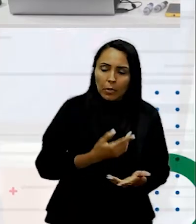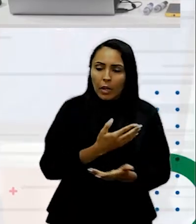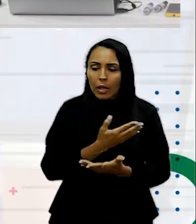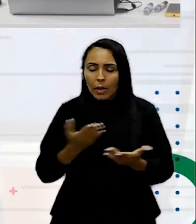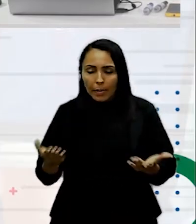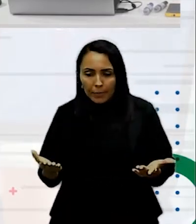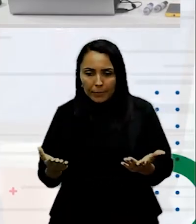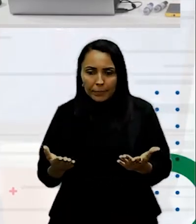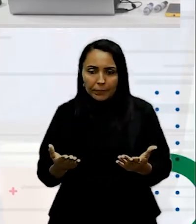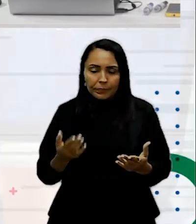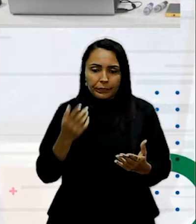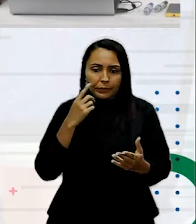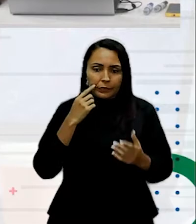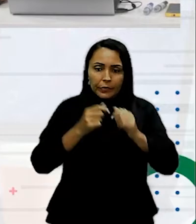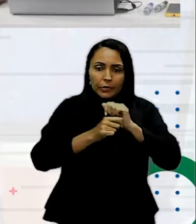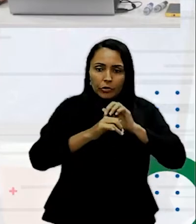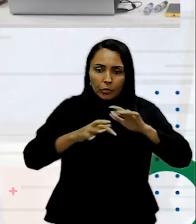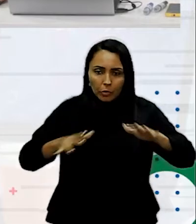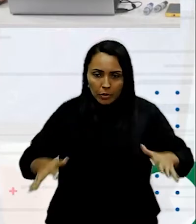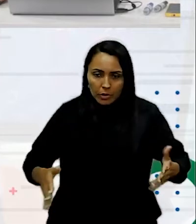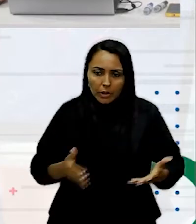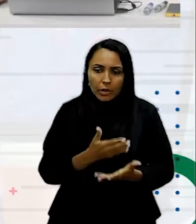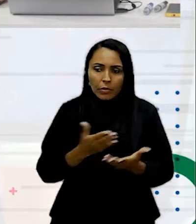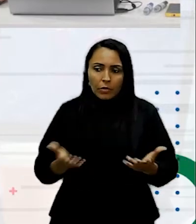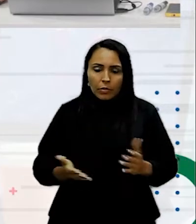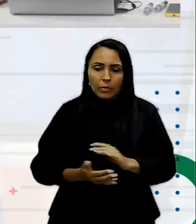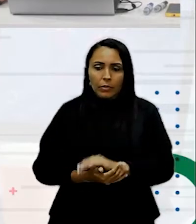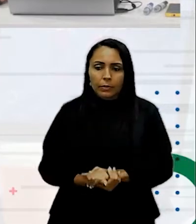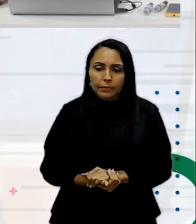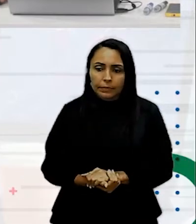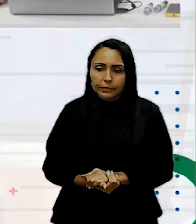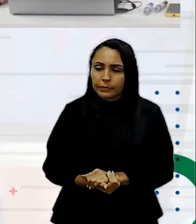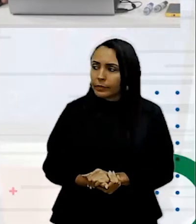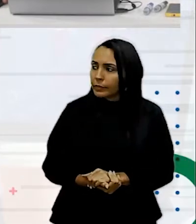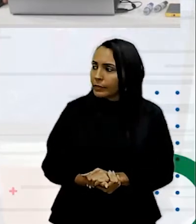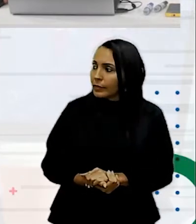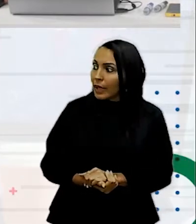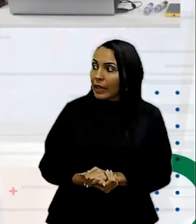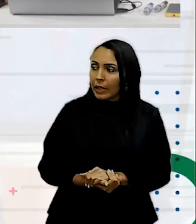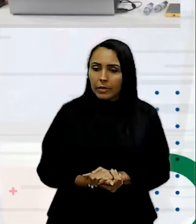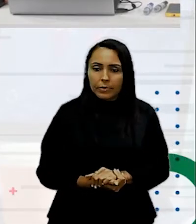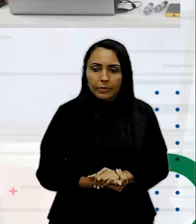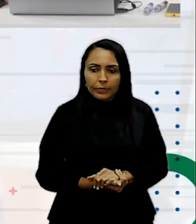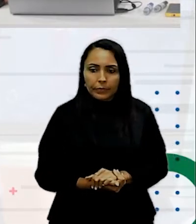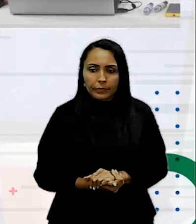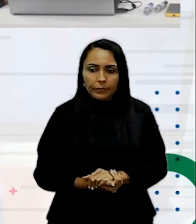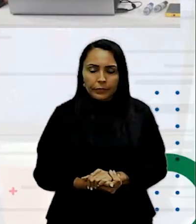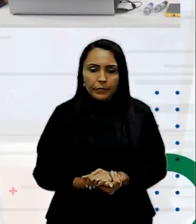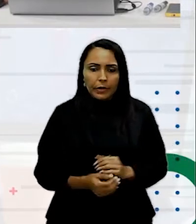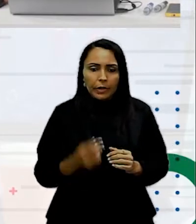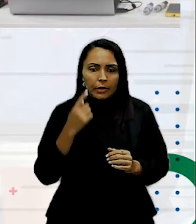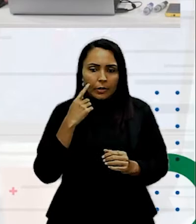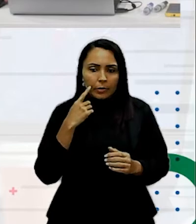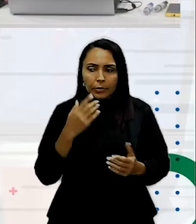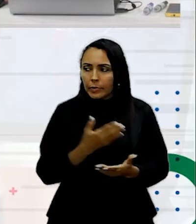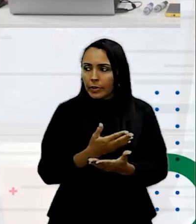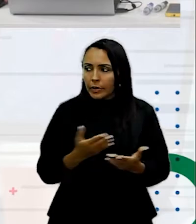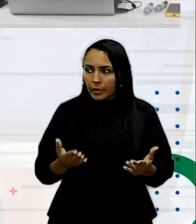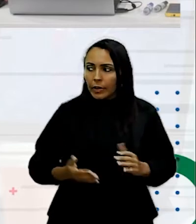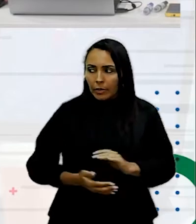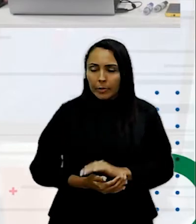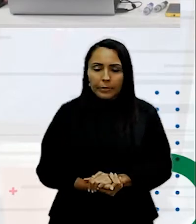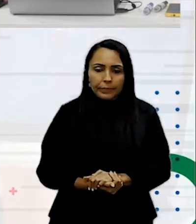mesma distribuição de tamanho. Tenho a minha linha e eu tenho também a